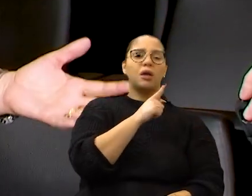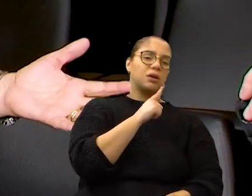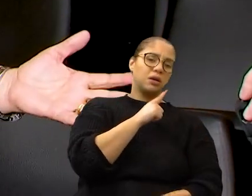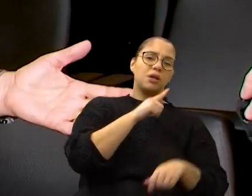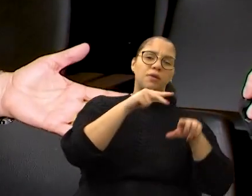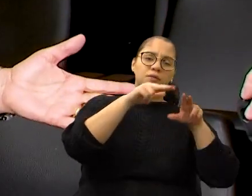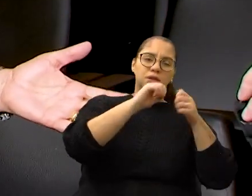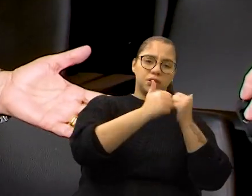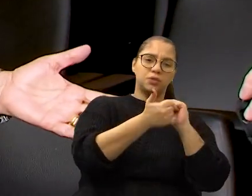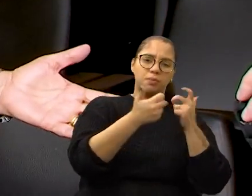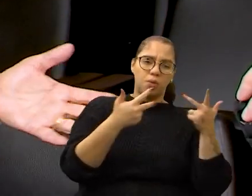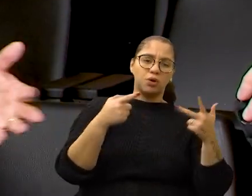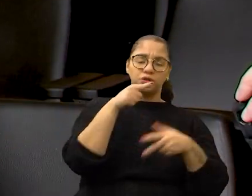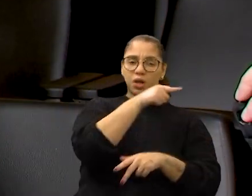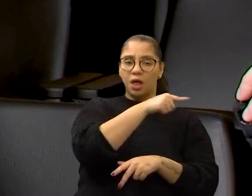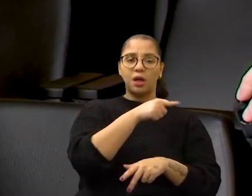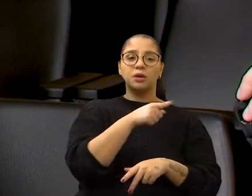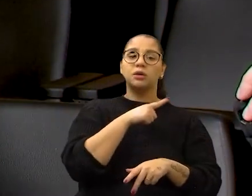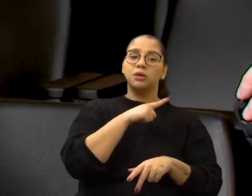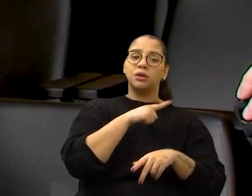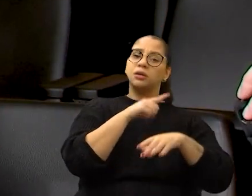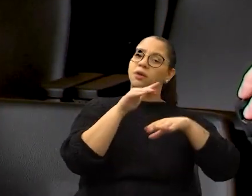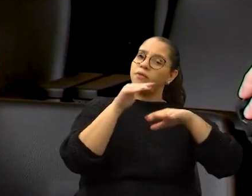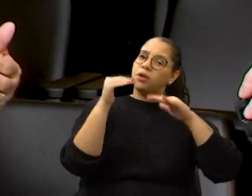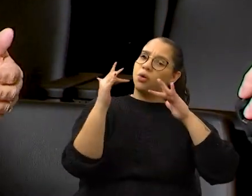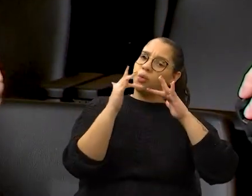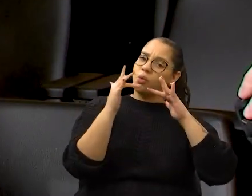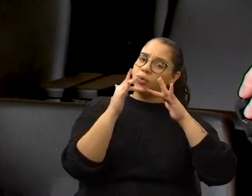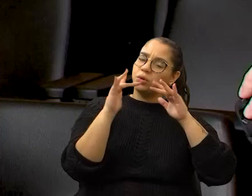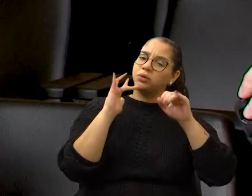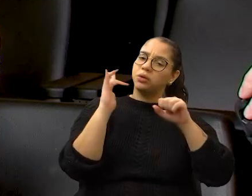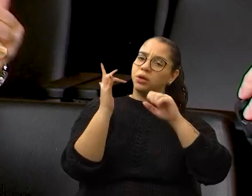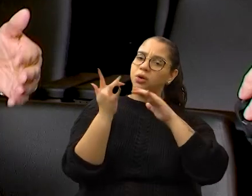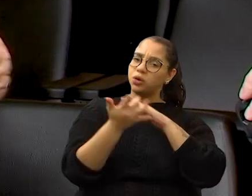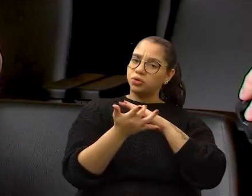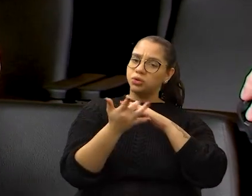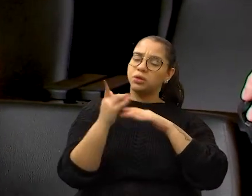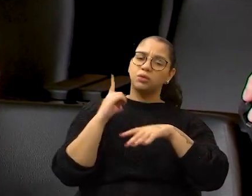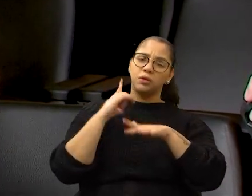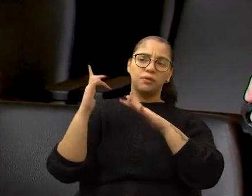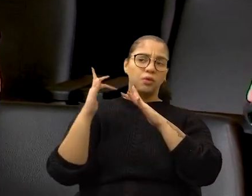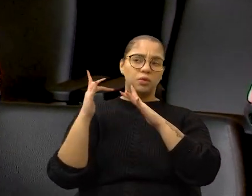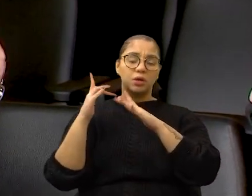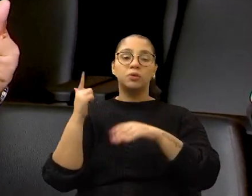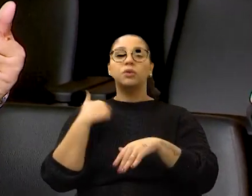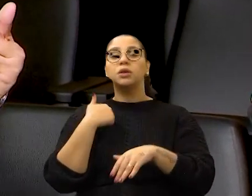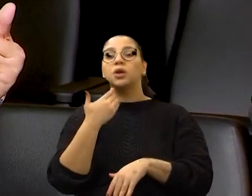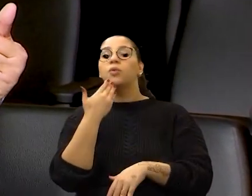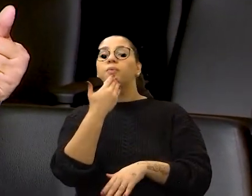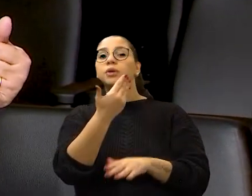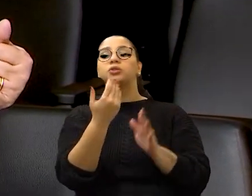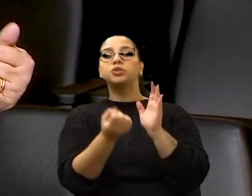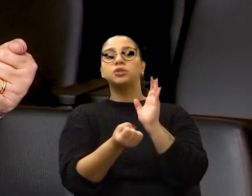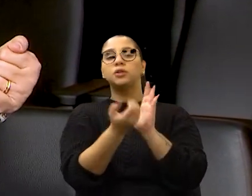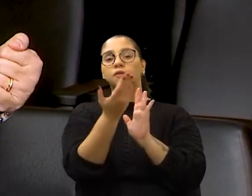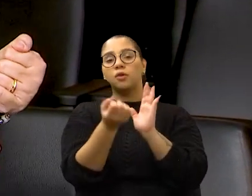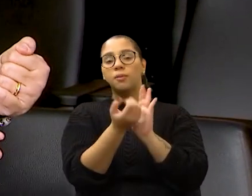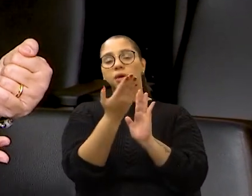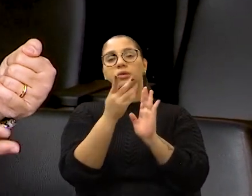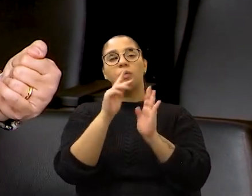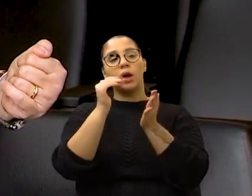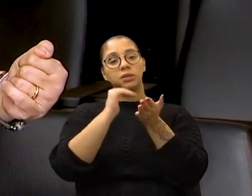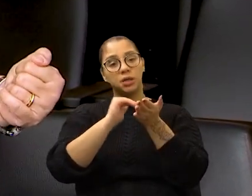meninas que fazem esse esporte lá, entraram em contato, falaram na rede social e entraram em contato comigo, e eu fiz um